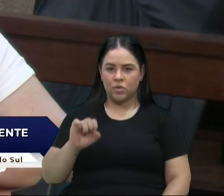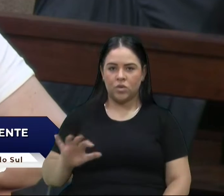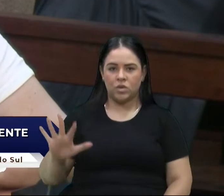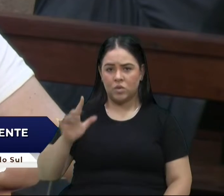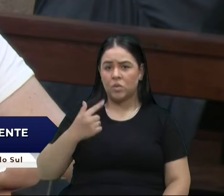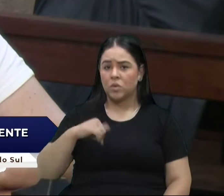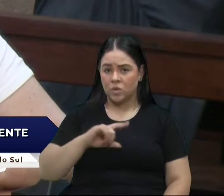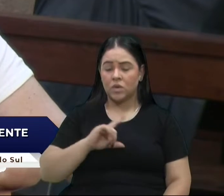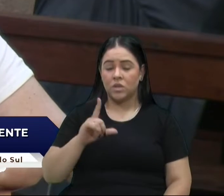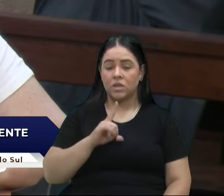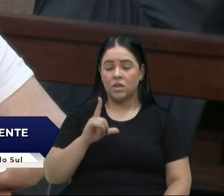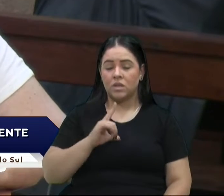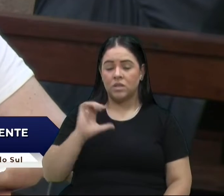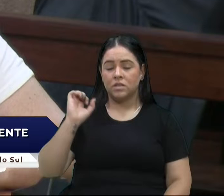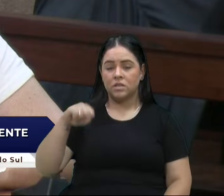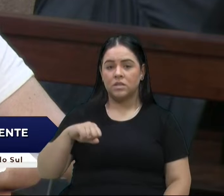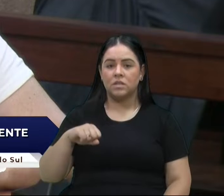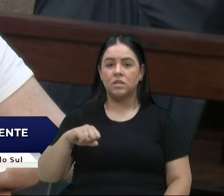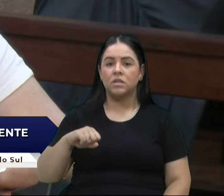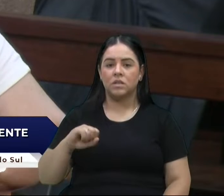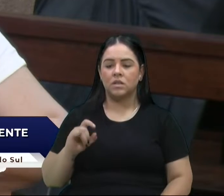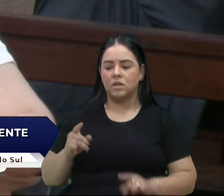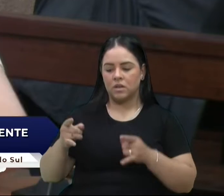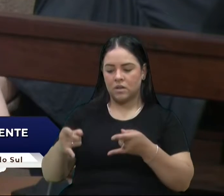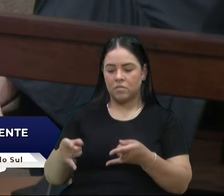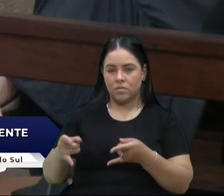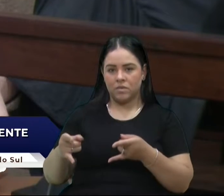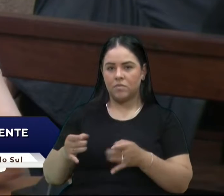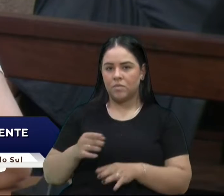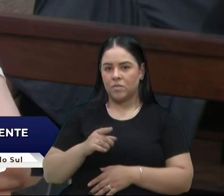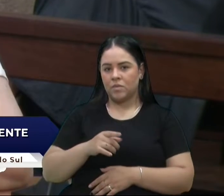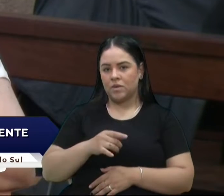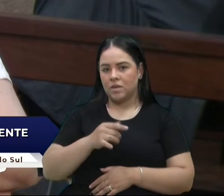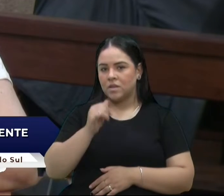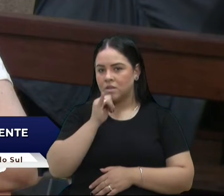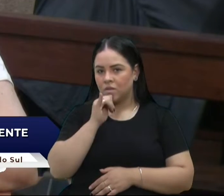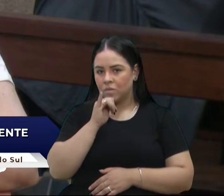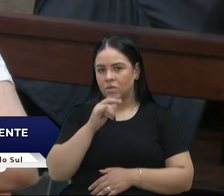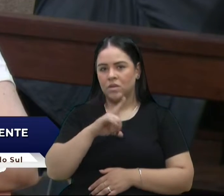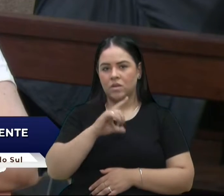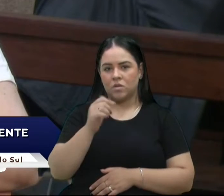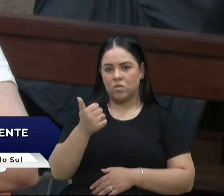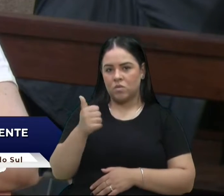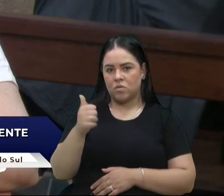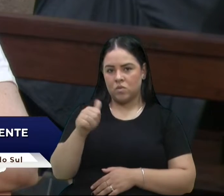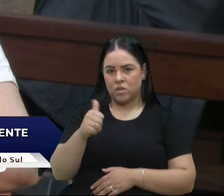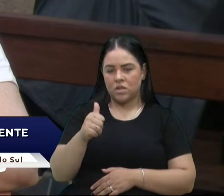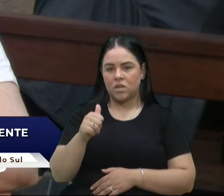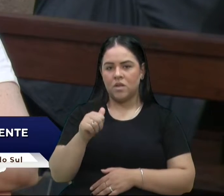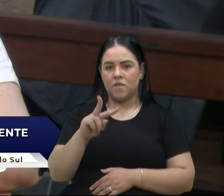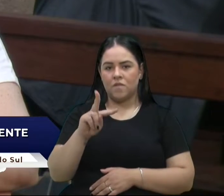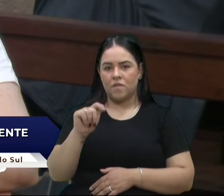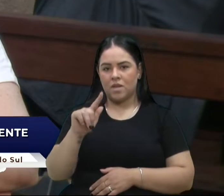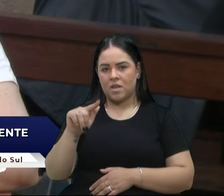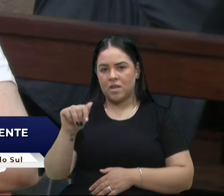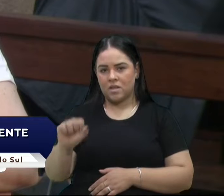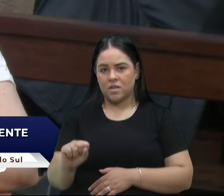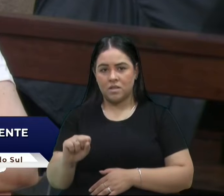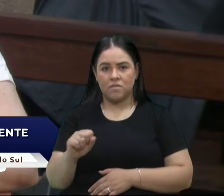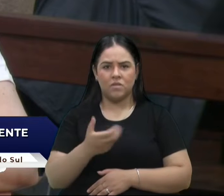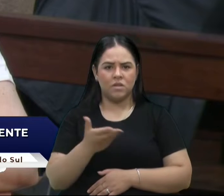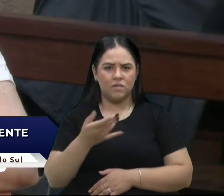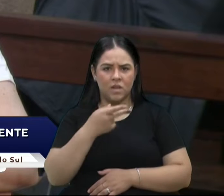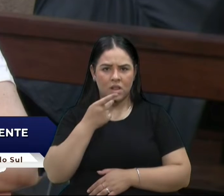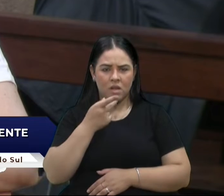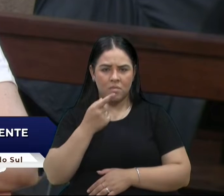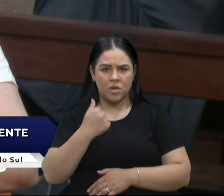leitos atualmente disponíveis, né? A gente hoje, por exemplo, nós estamos com 11 leitos clínicos vagos. Aí vocês vão dizer, mas